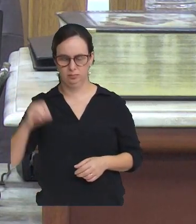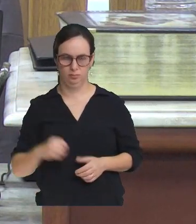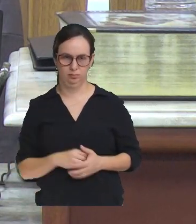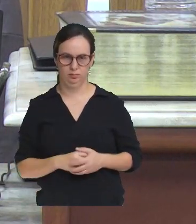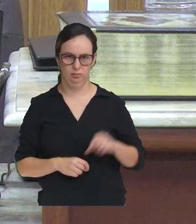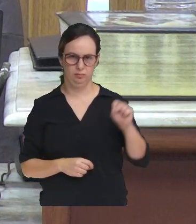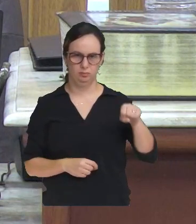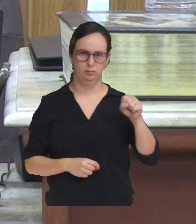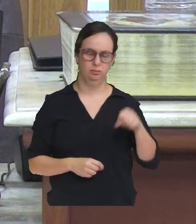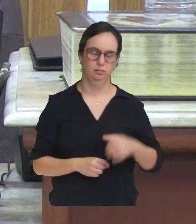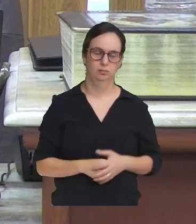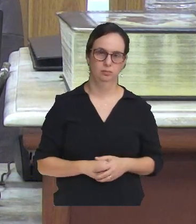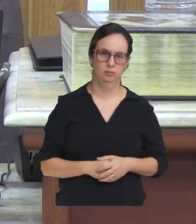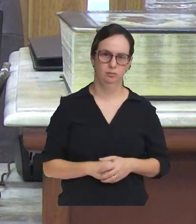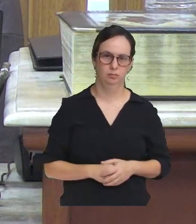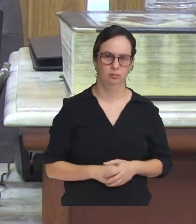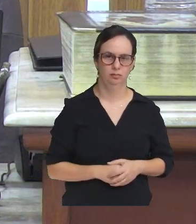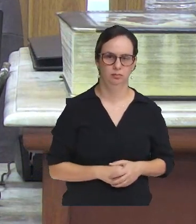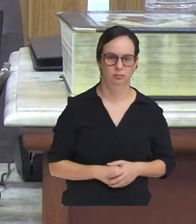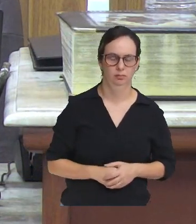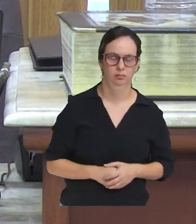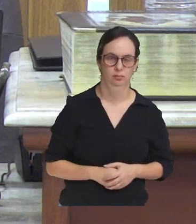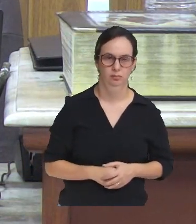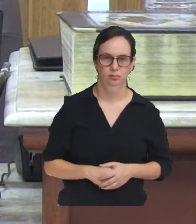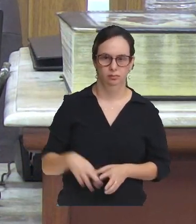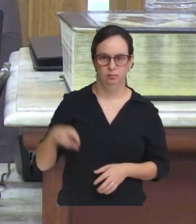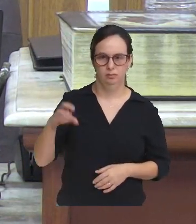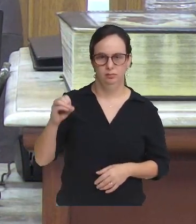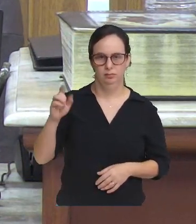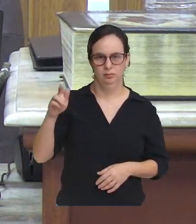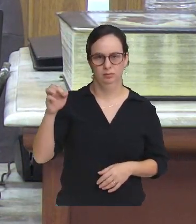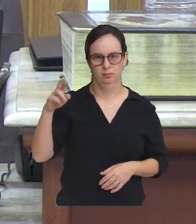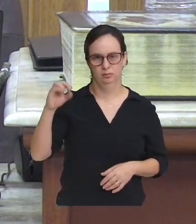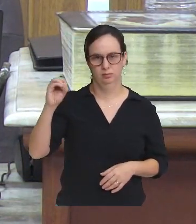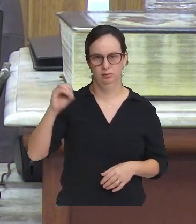Sim. Sim. Rogério Nascimento. Sim.